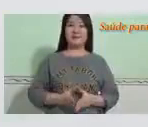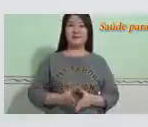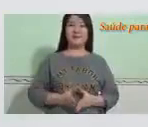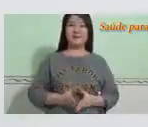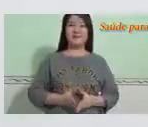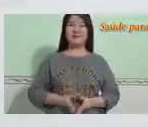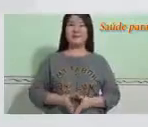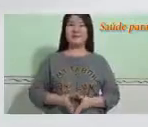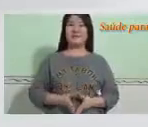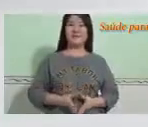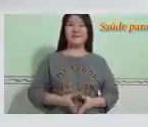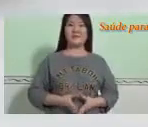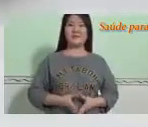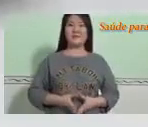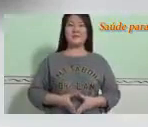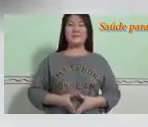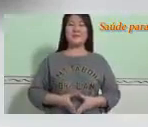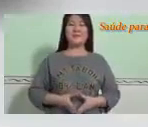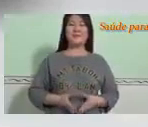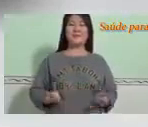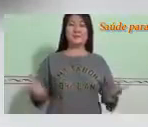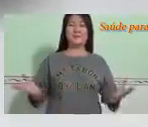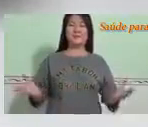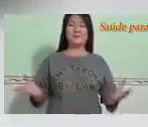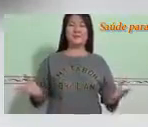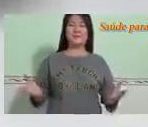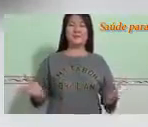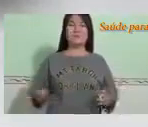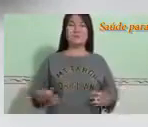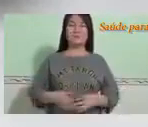SAIBAMISSOBR é alimentação para fibrose cística.